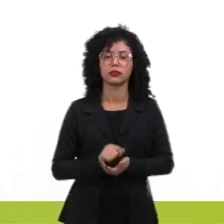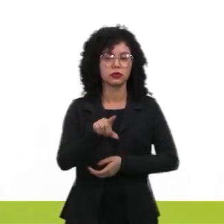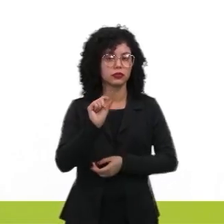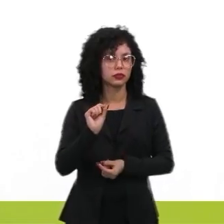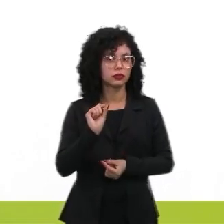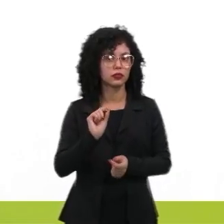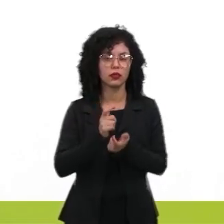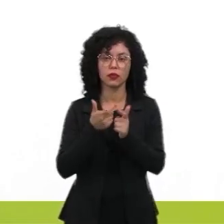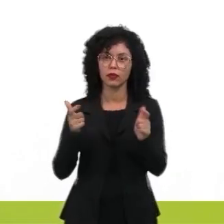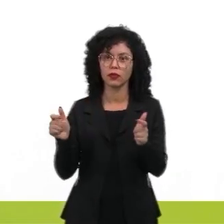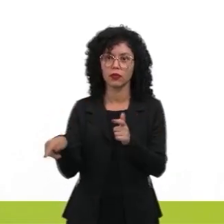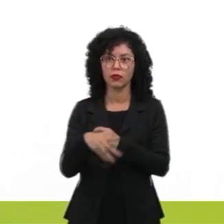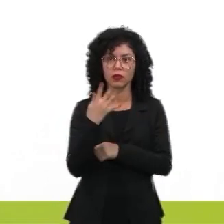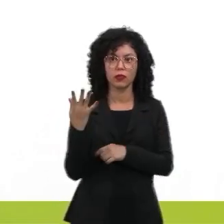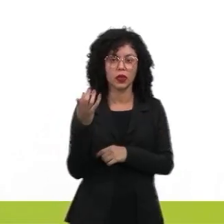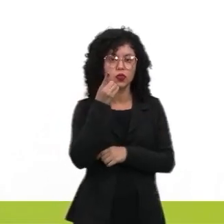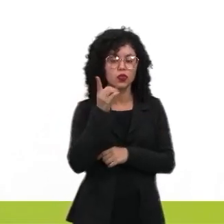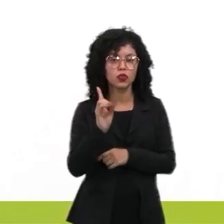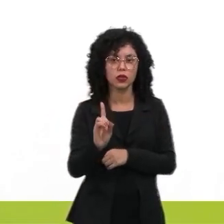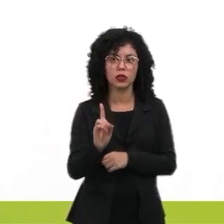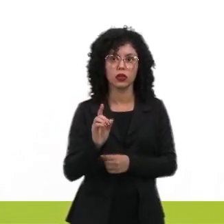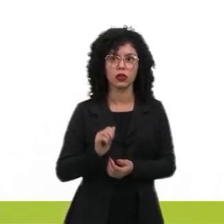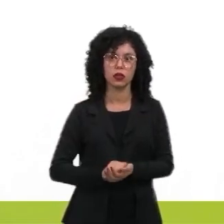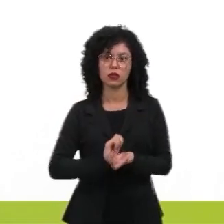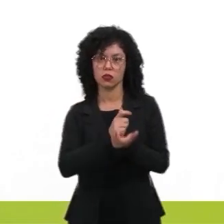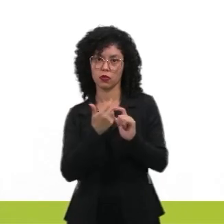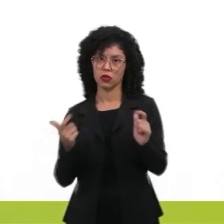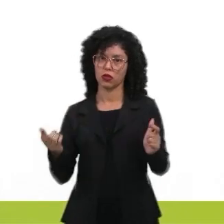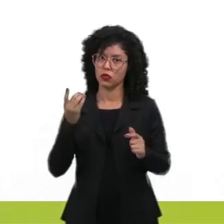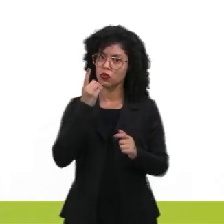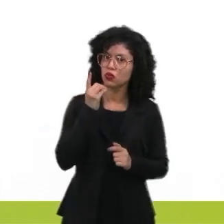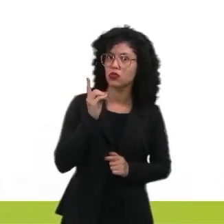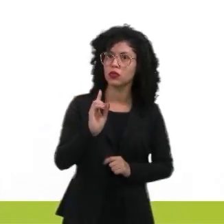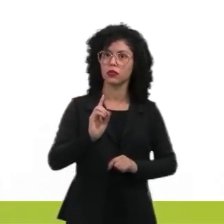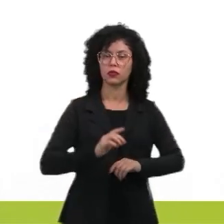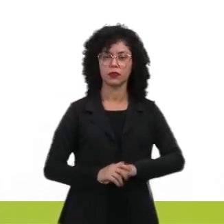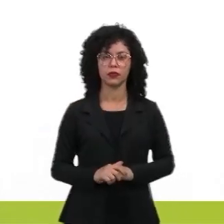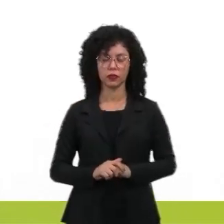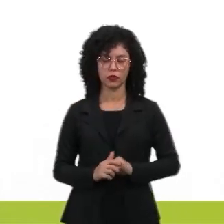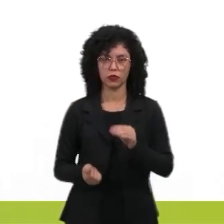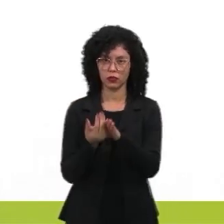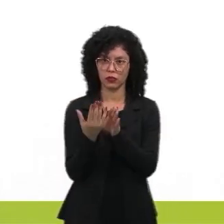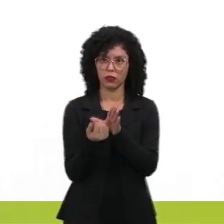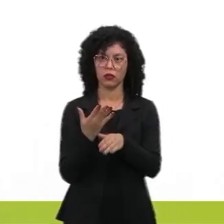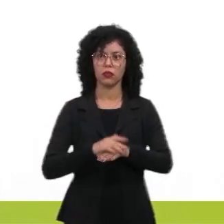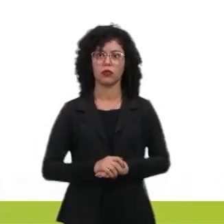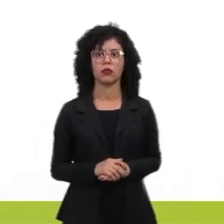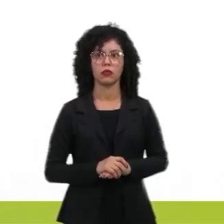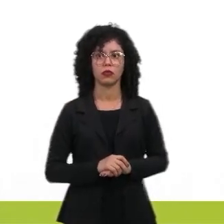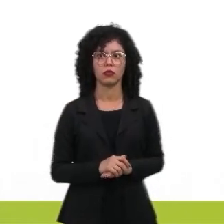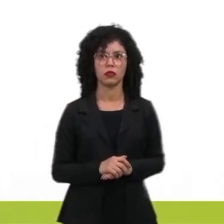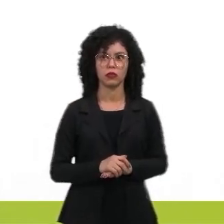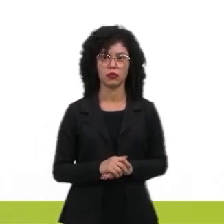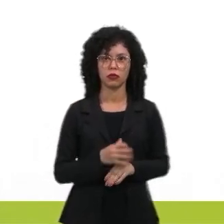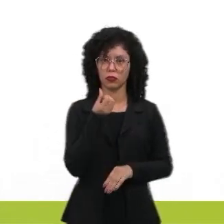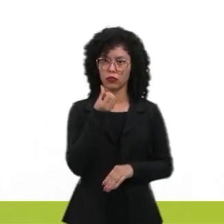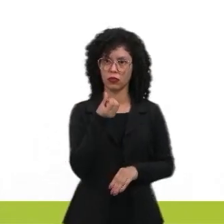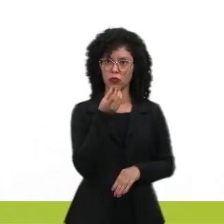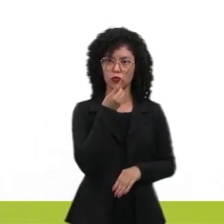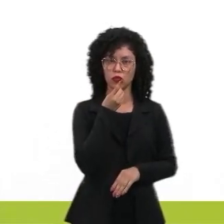decidisse por aumentar a quantidade de dias. Olha a palavrinha, aumentar a quantidade de dias de produção para 6